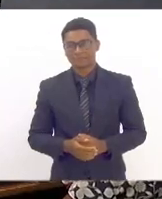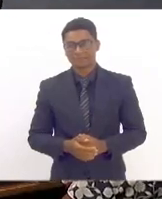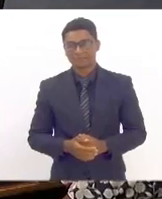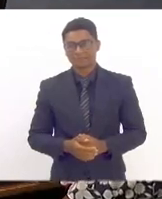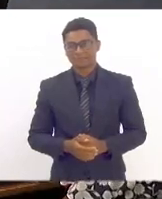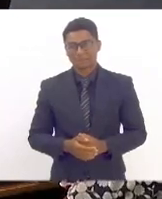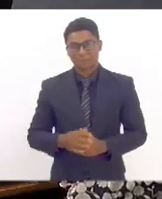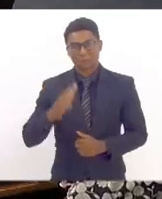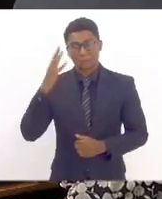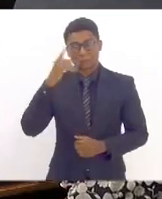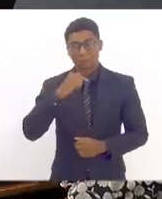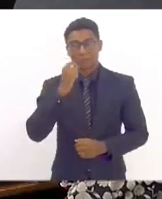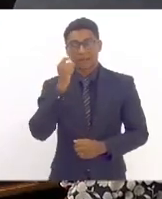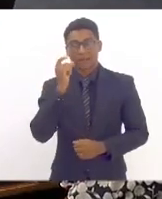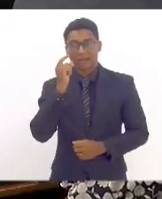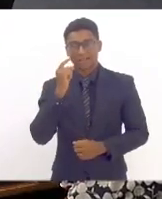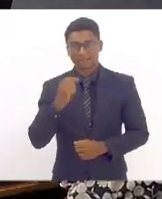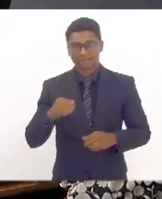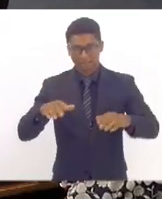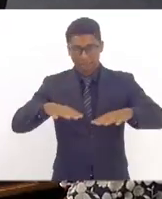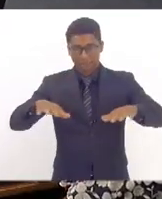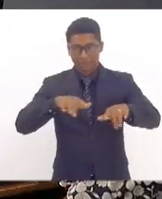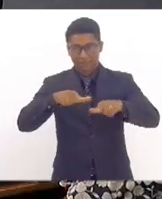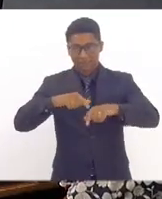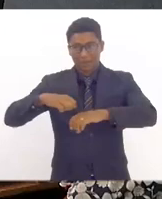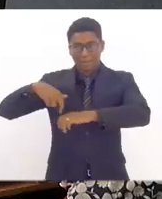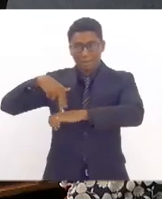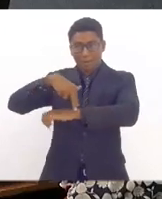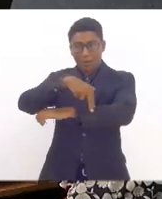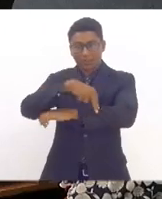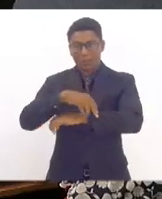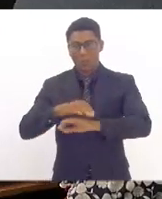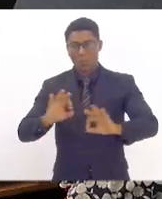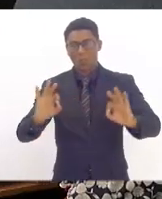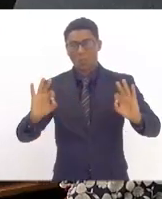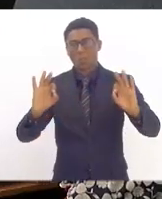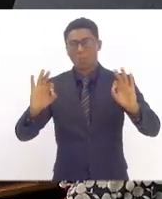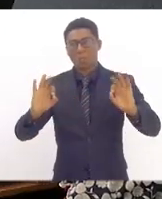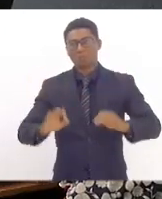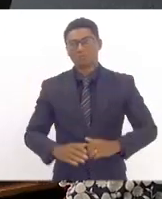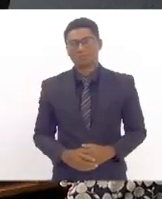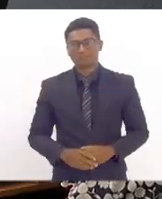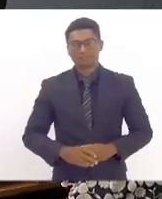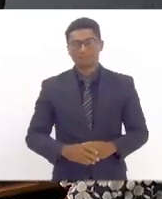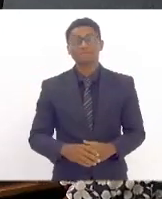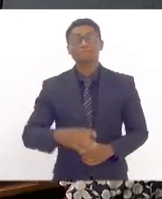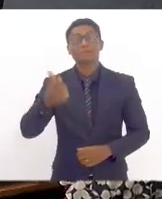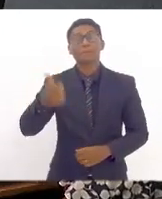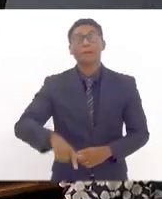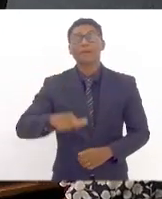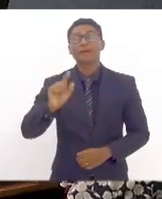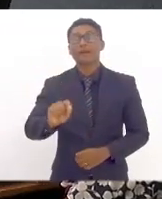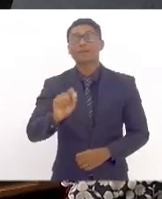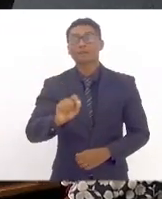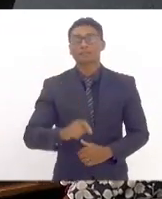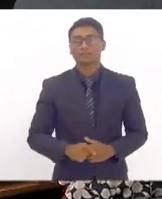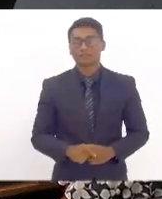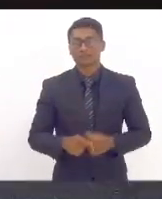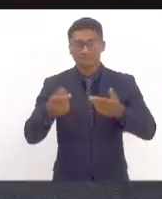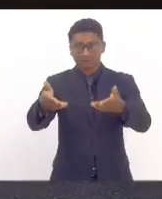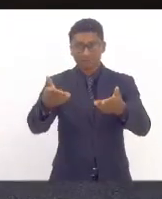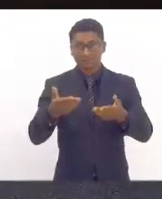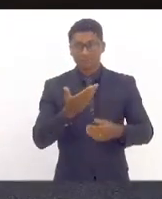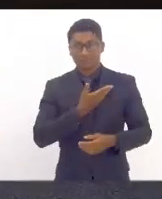ai gata pessoal que trabalha com moda né é outro nível Olha lá menina quem mais novo quem mais novo